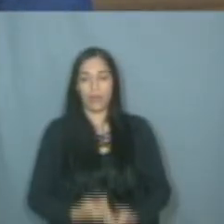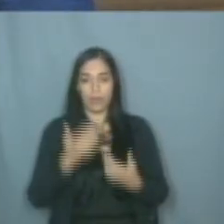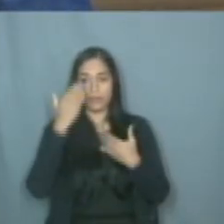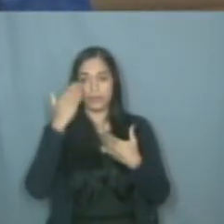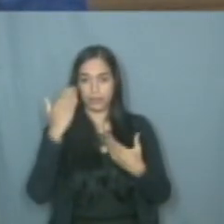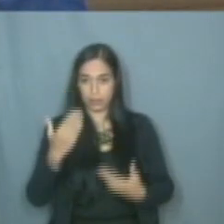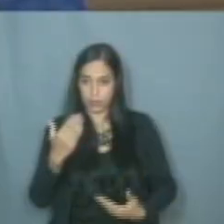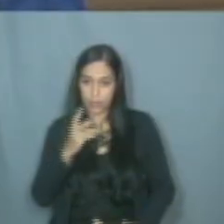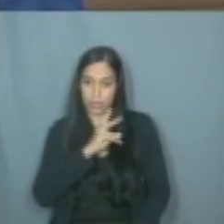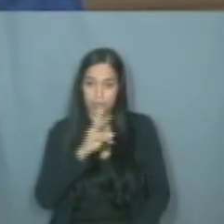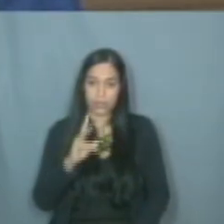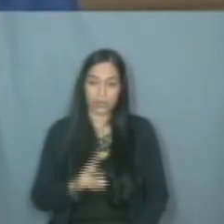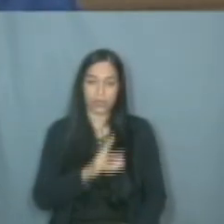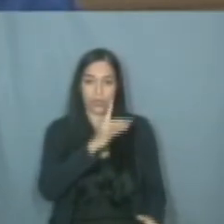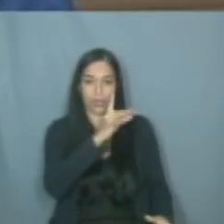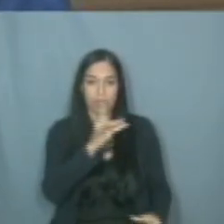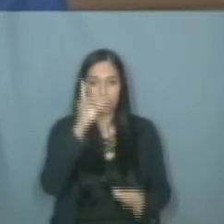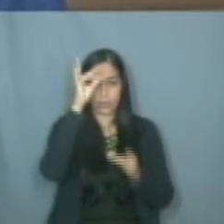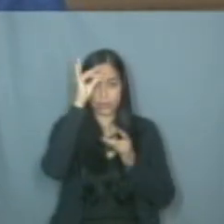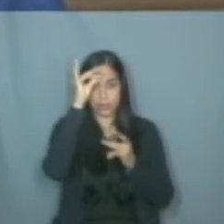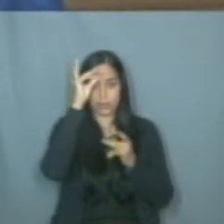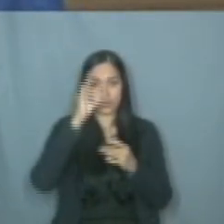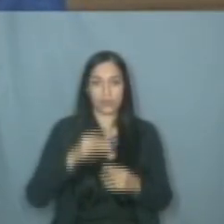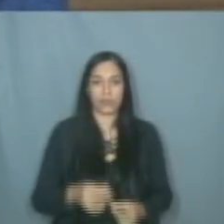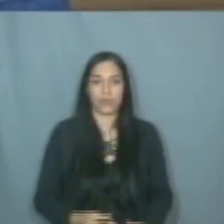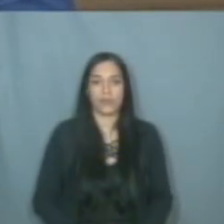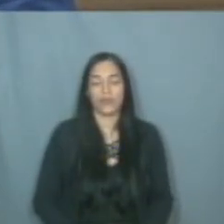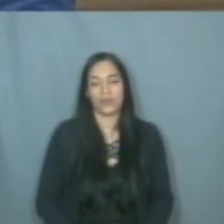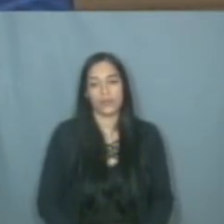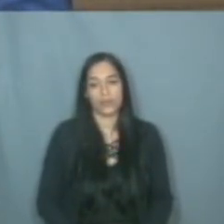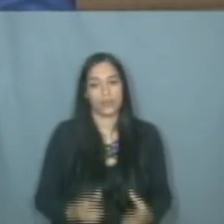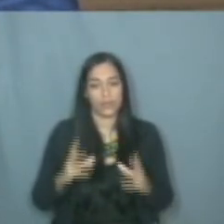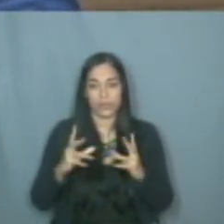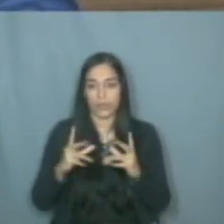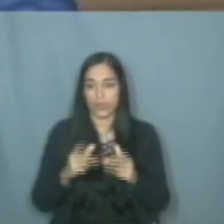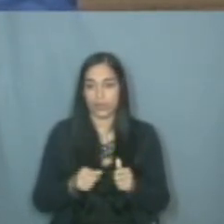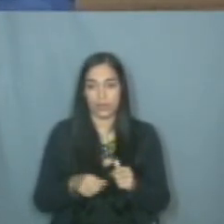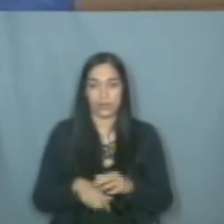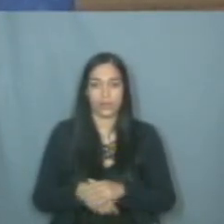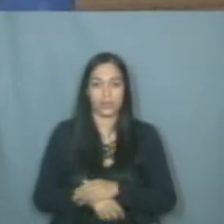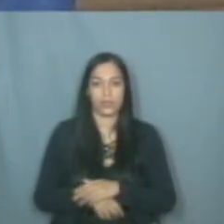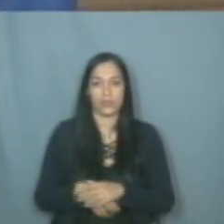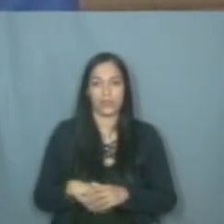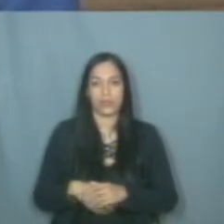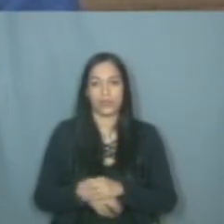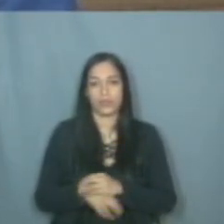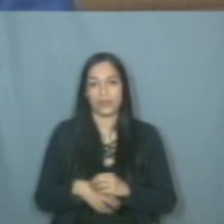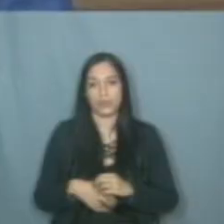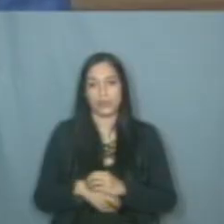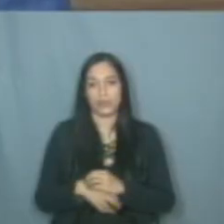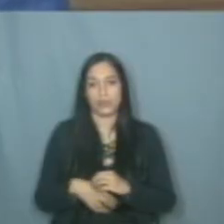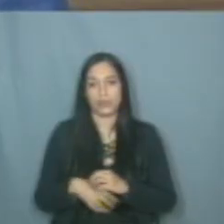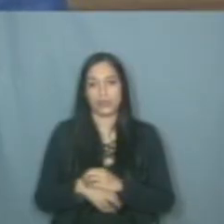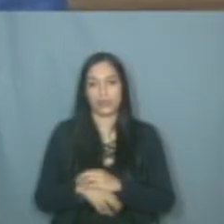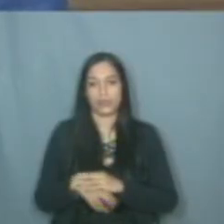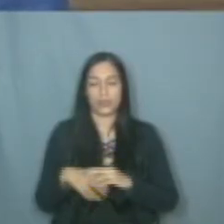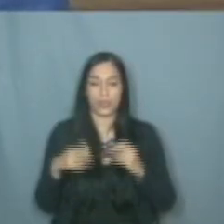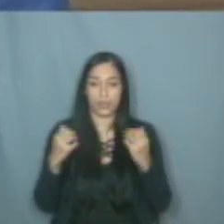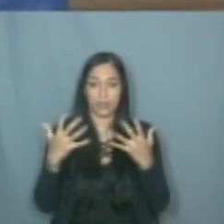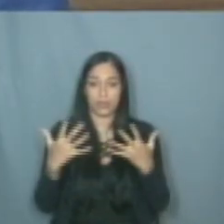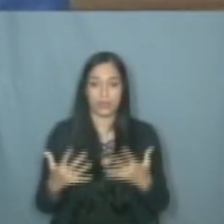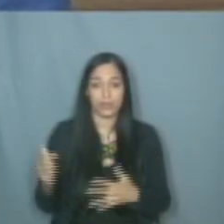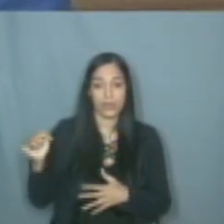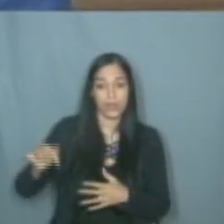Obrigado, vereador. Incorporo vossa parte na íntegra. Então, já foi estabelecido aqui que nós